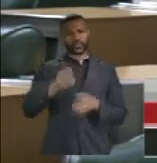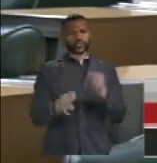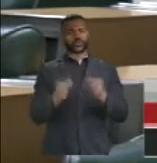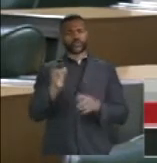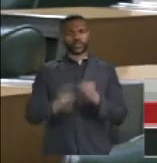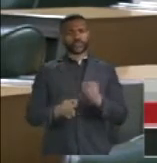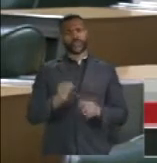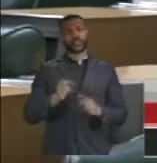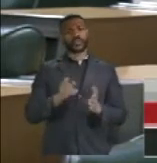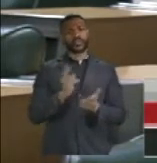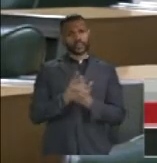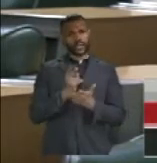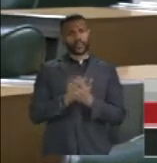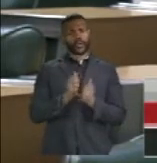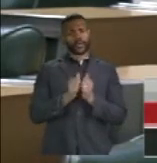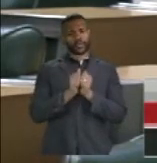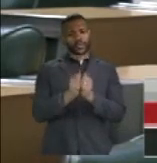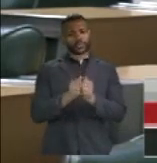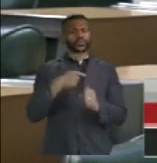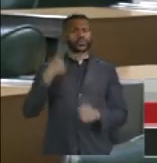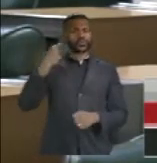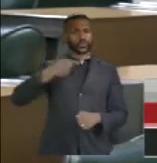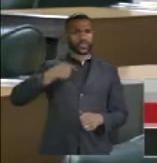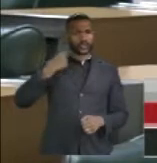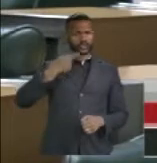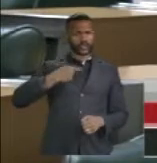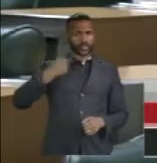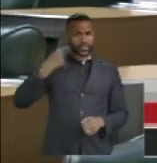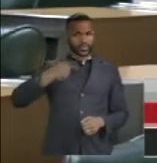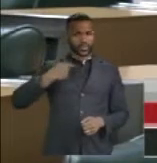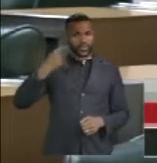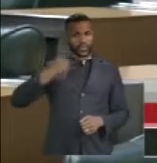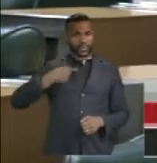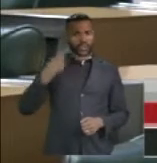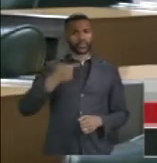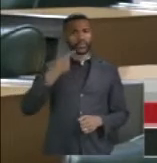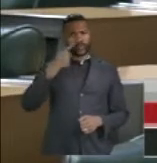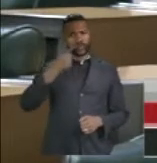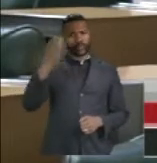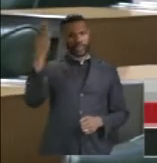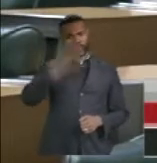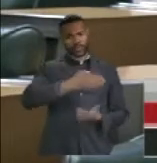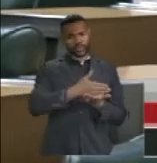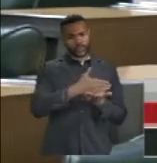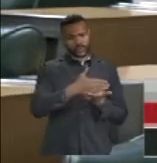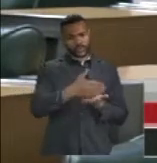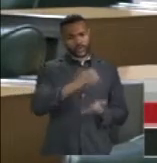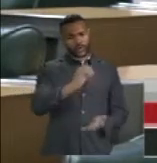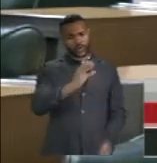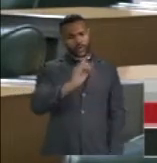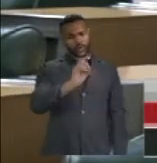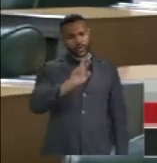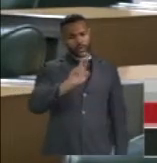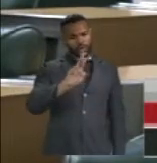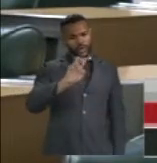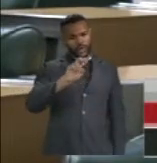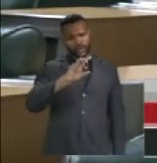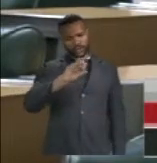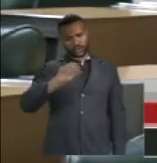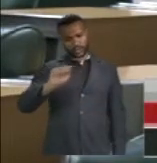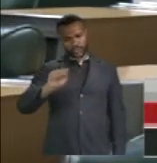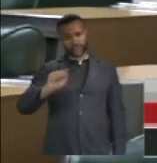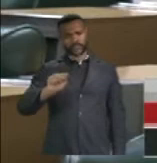isso depende sempre do acompanhamento de um advogado um advogado para acompanhar um flagrante início encolher ocorrência deputado carlos césar